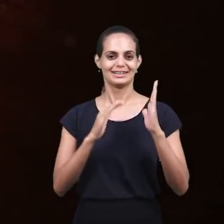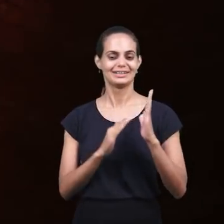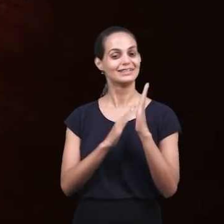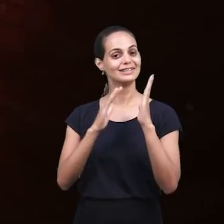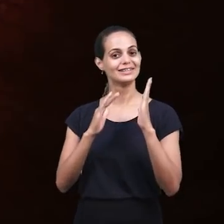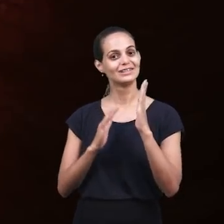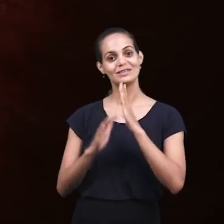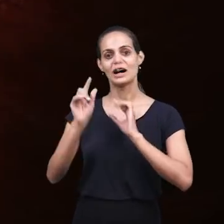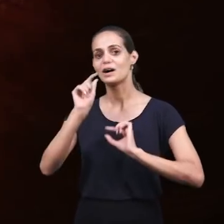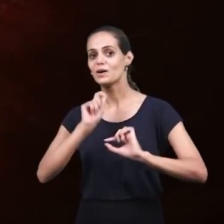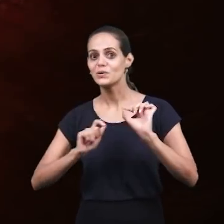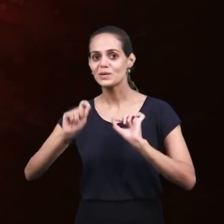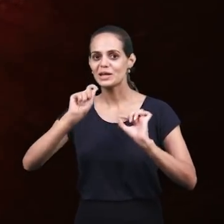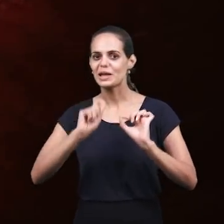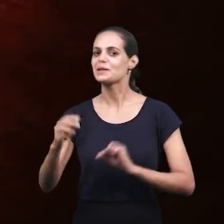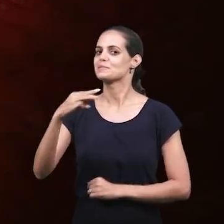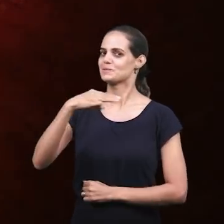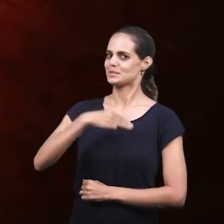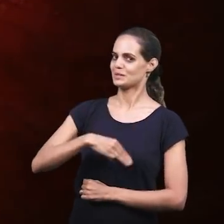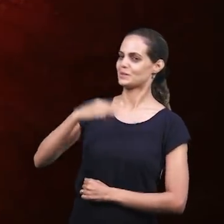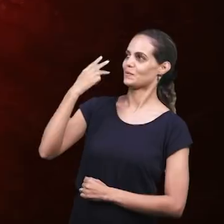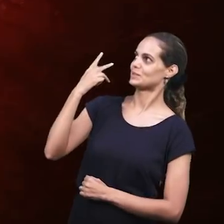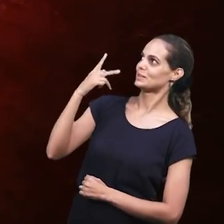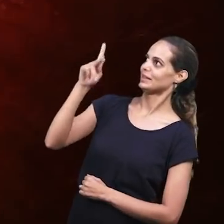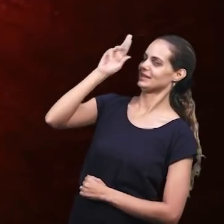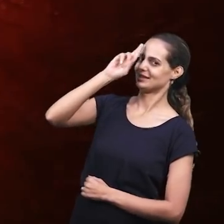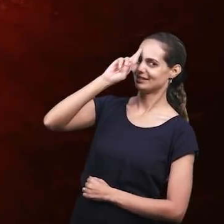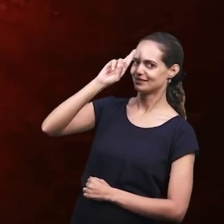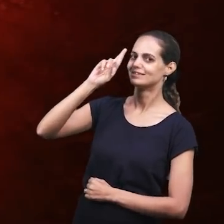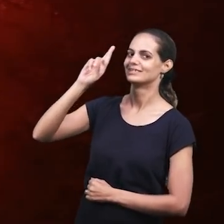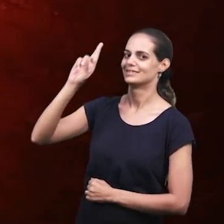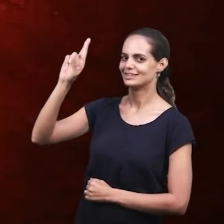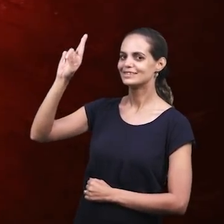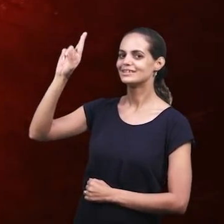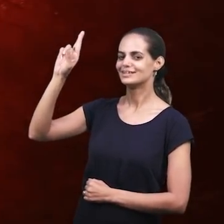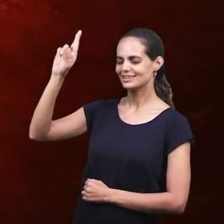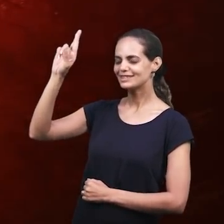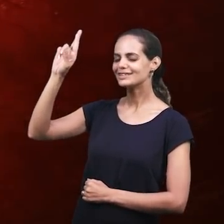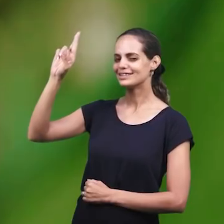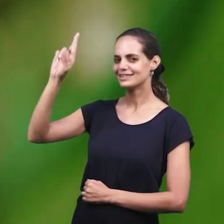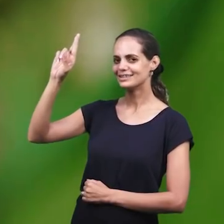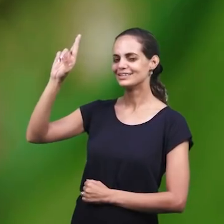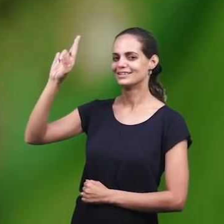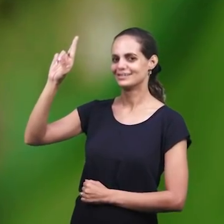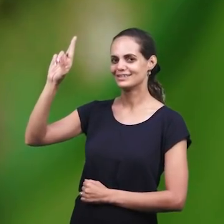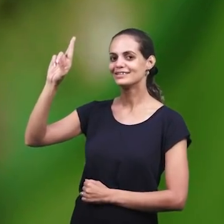Cantarei as misericórdias do Senhor,